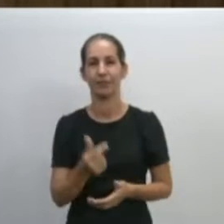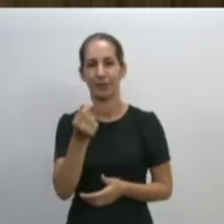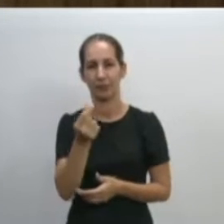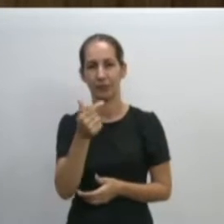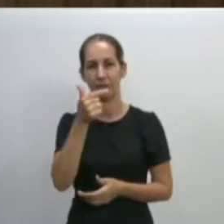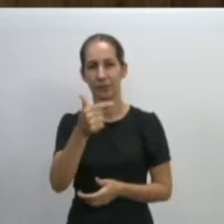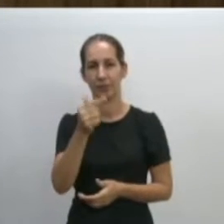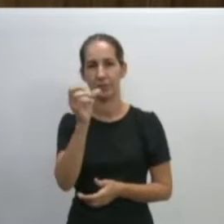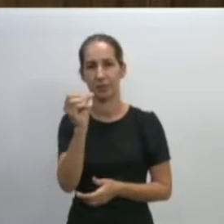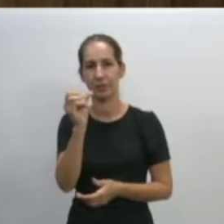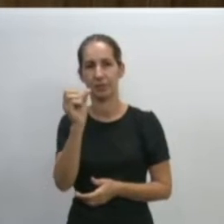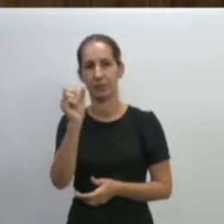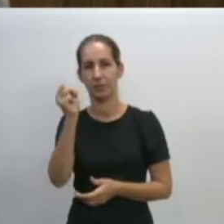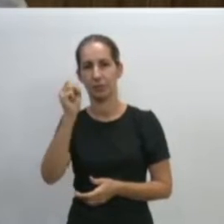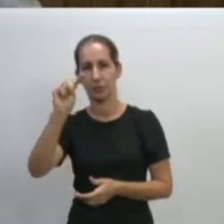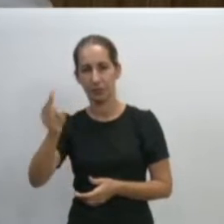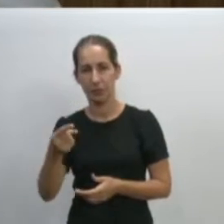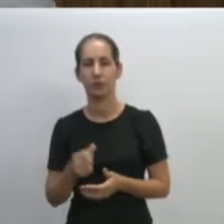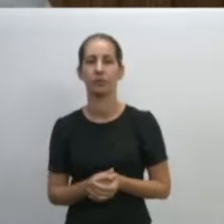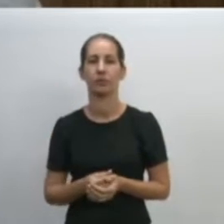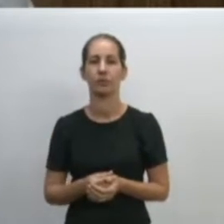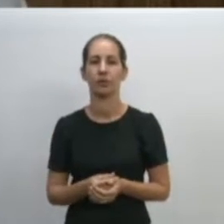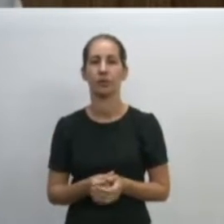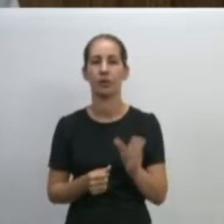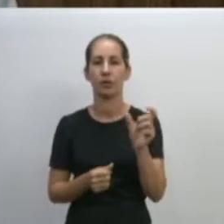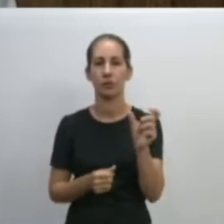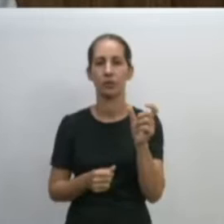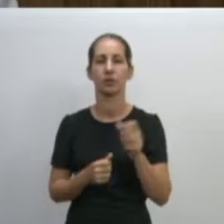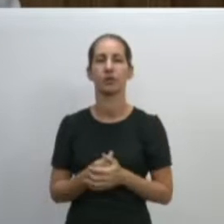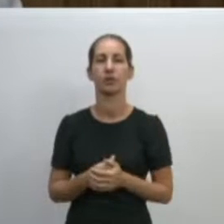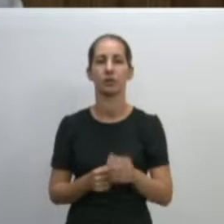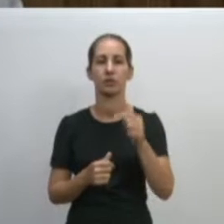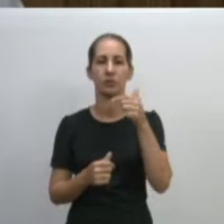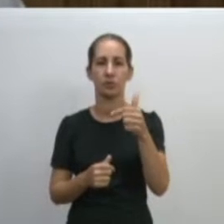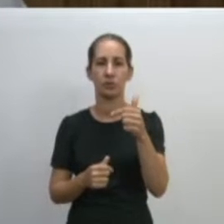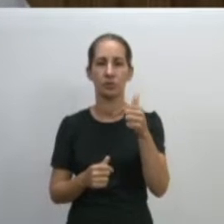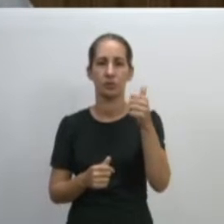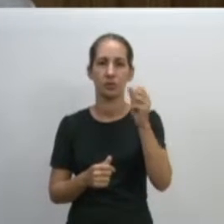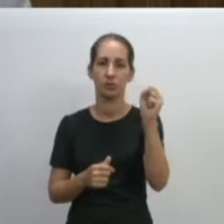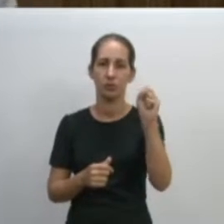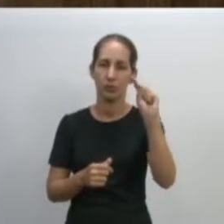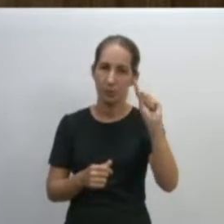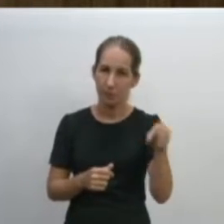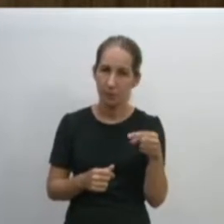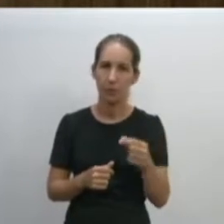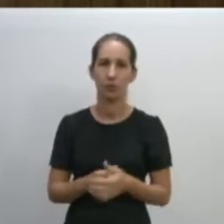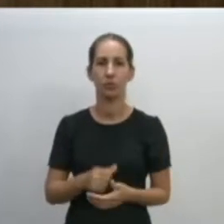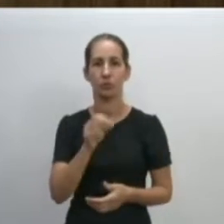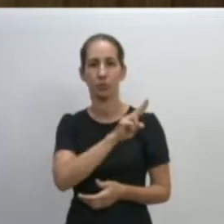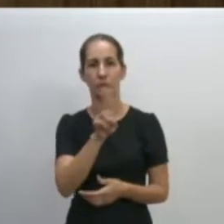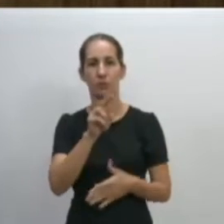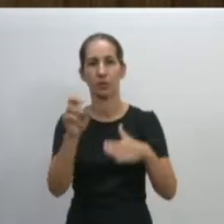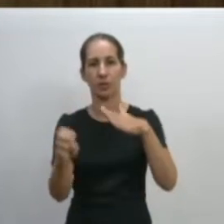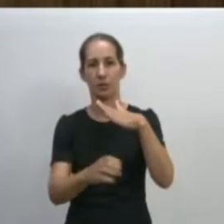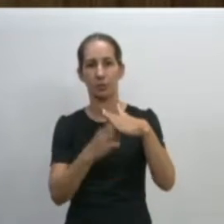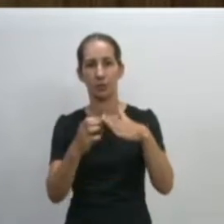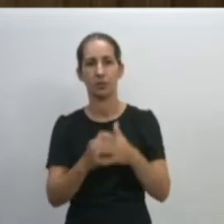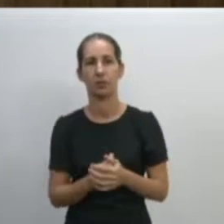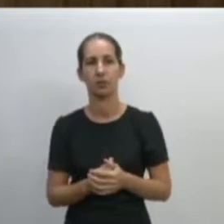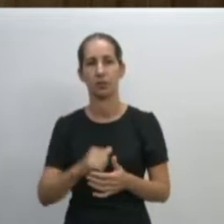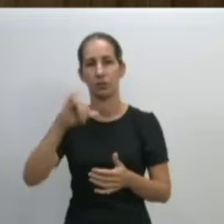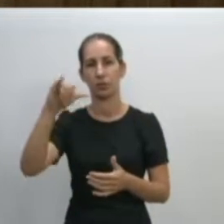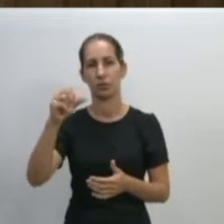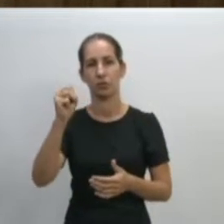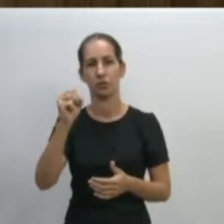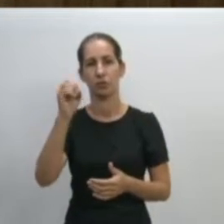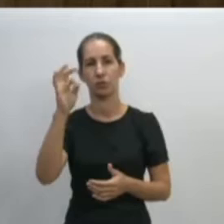de R$ 268 mil e a outra é no valor de R$ 218 mil. O nome da empresa é